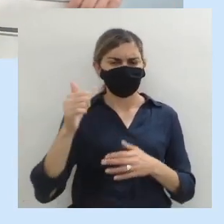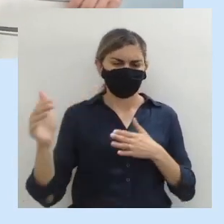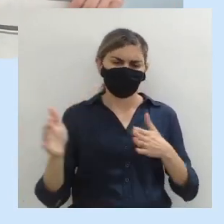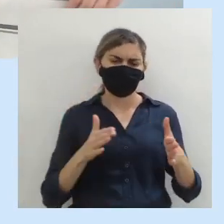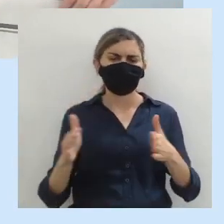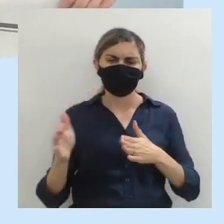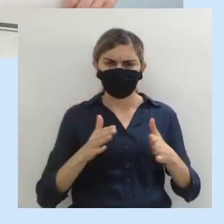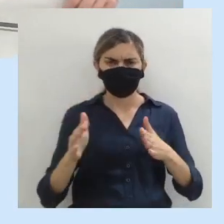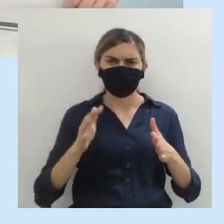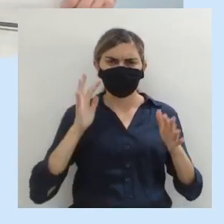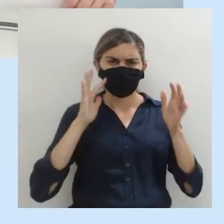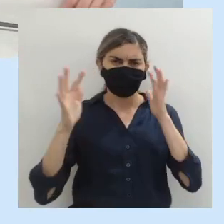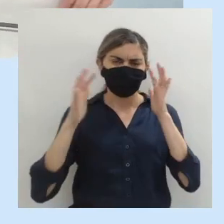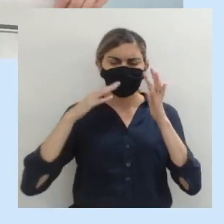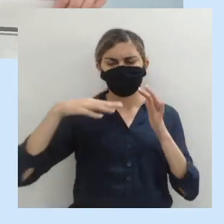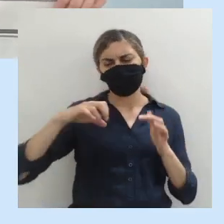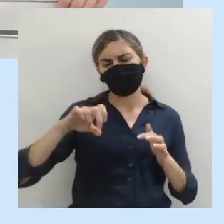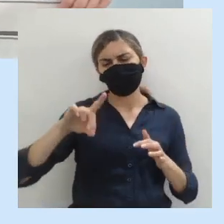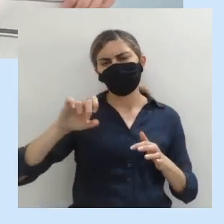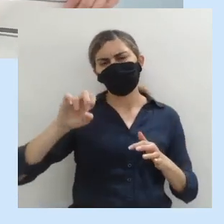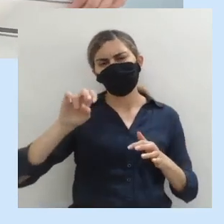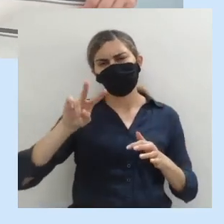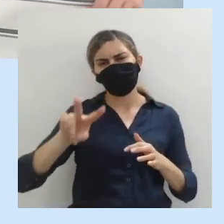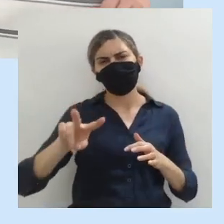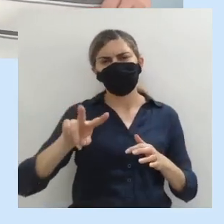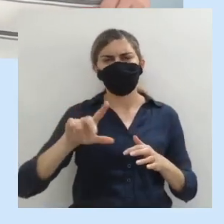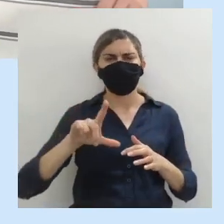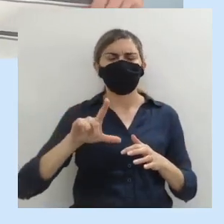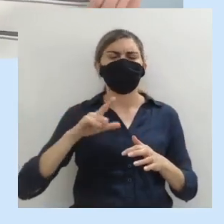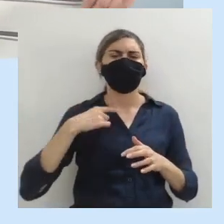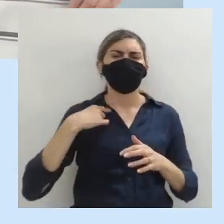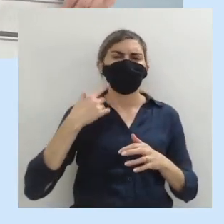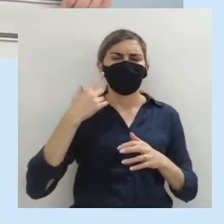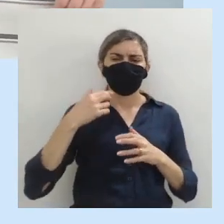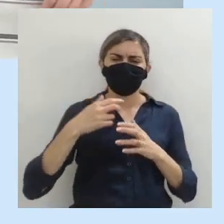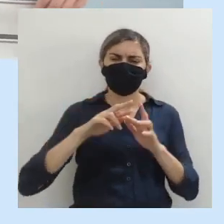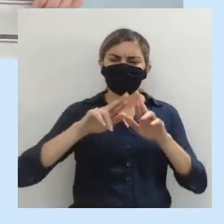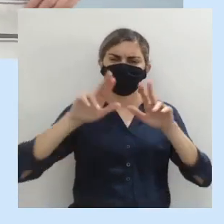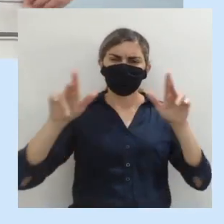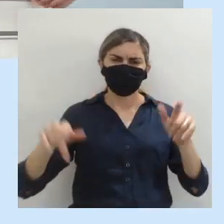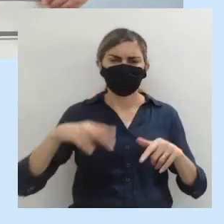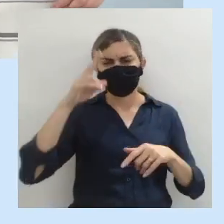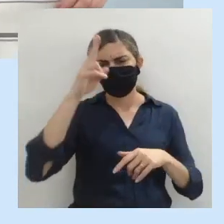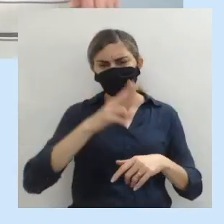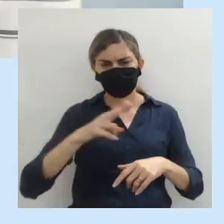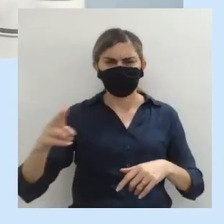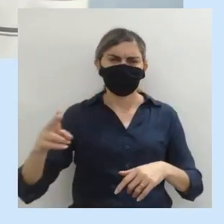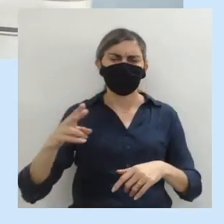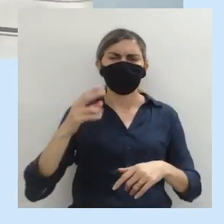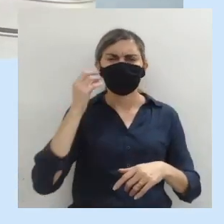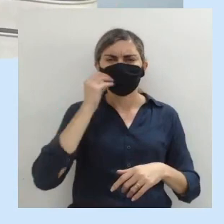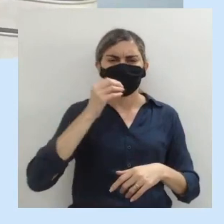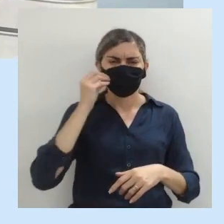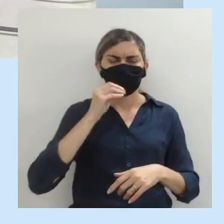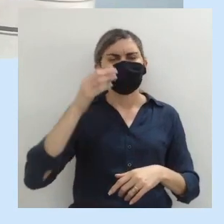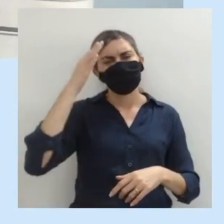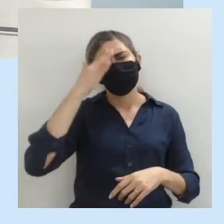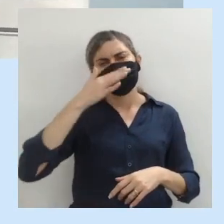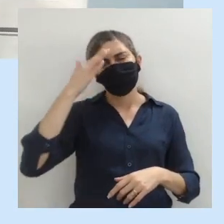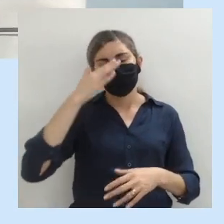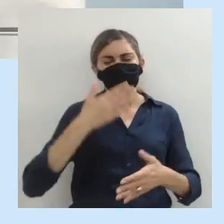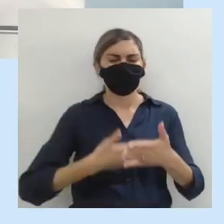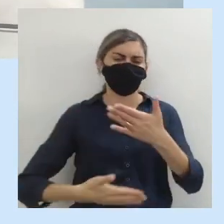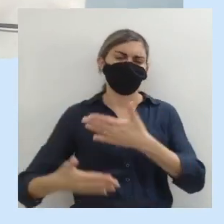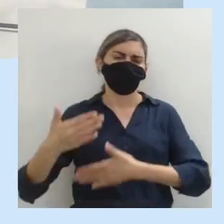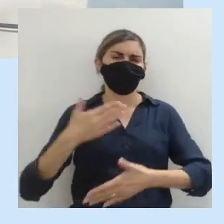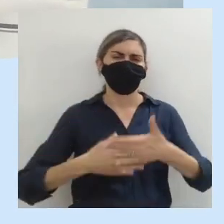da filosofia medieval, a patrística. Foi explorada por diversos padres que tentavam compreender a